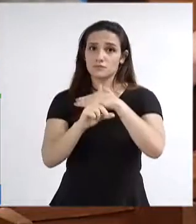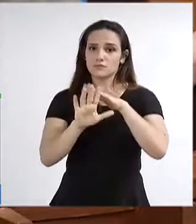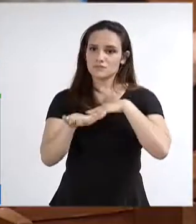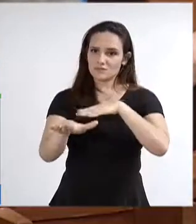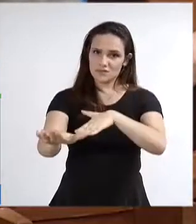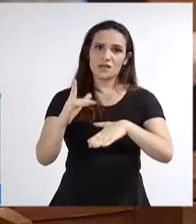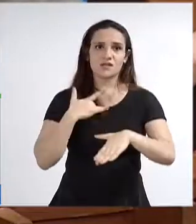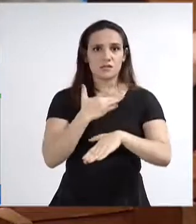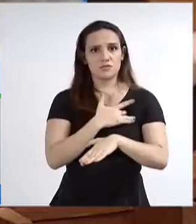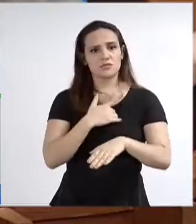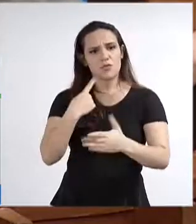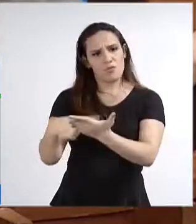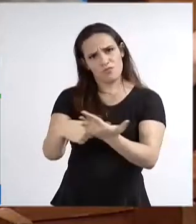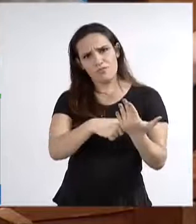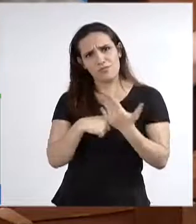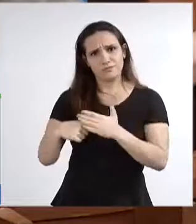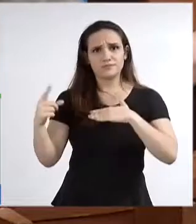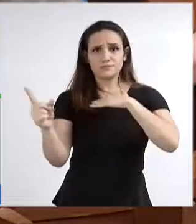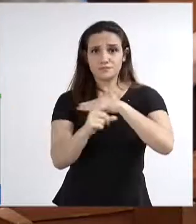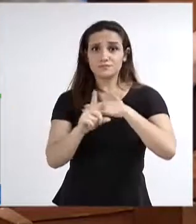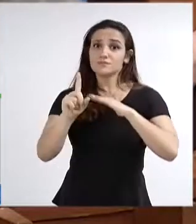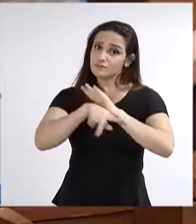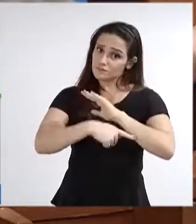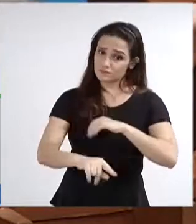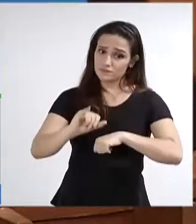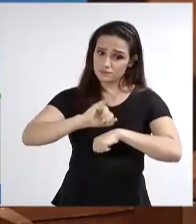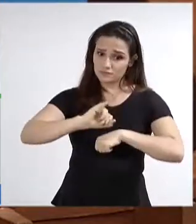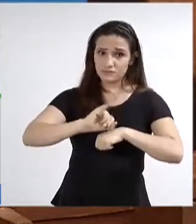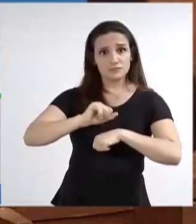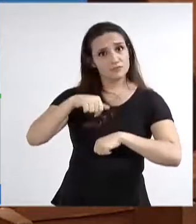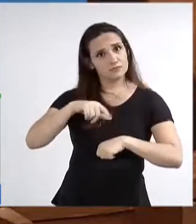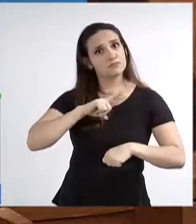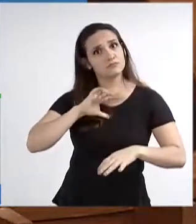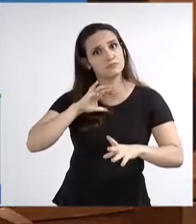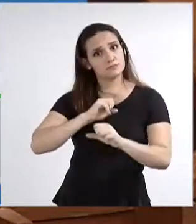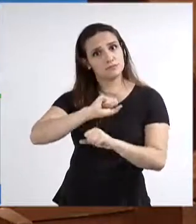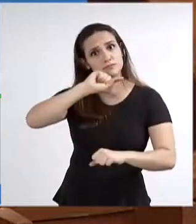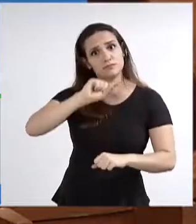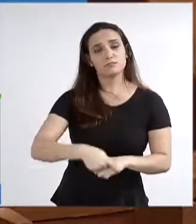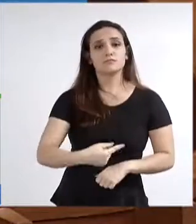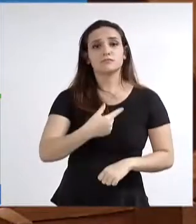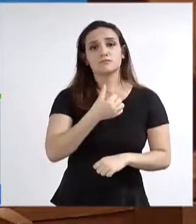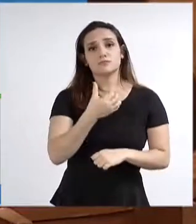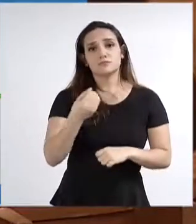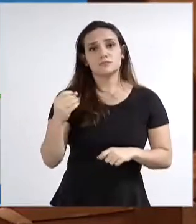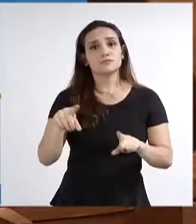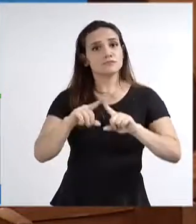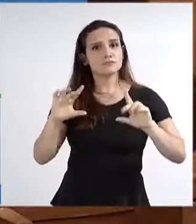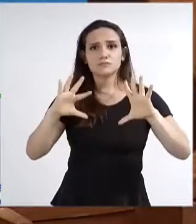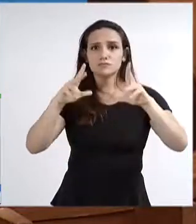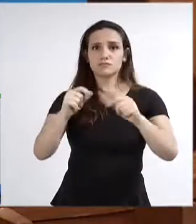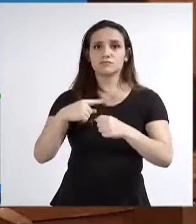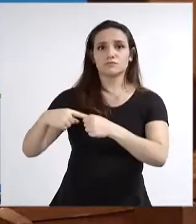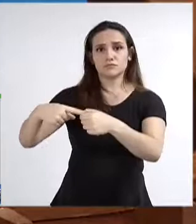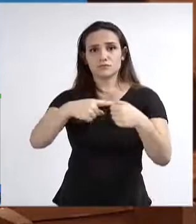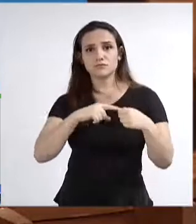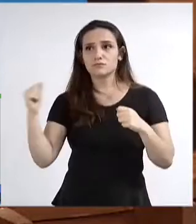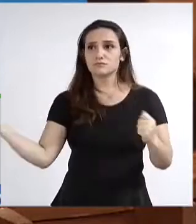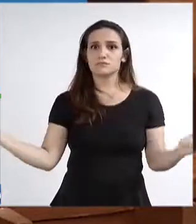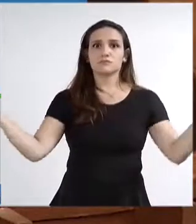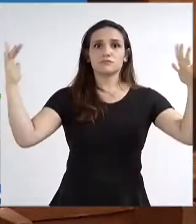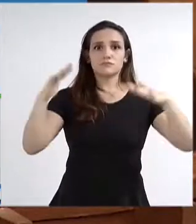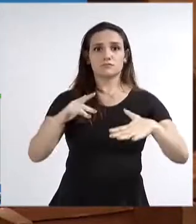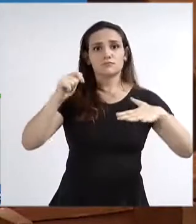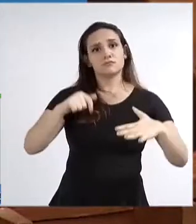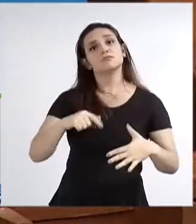uma demanda da capital, mas também uma demanda de todo o interior, e era muito importante